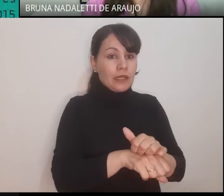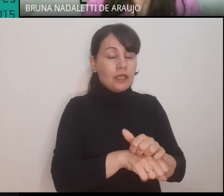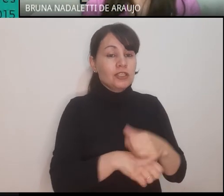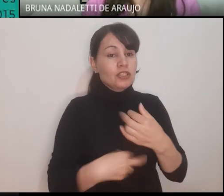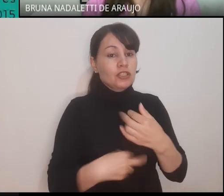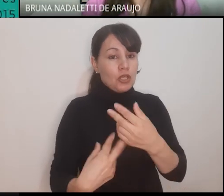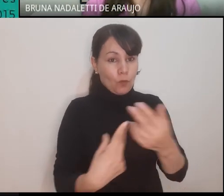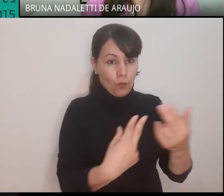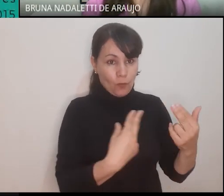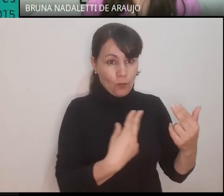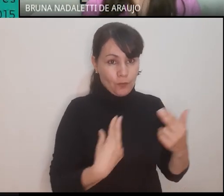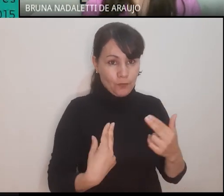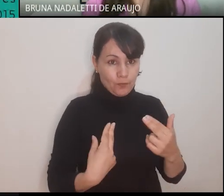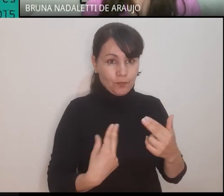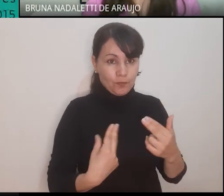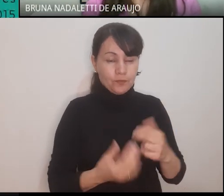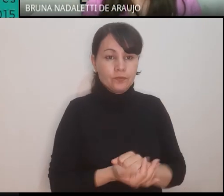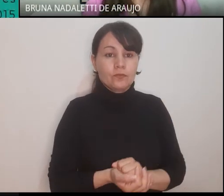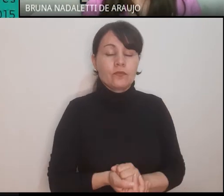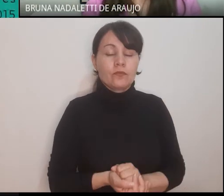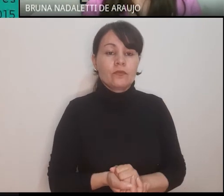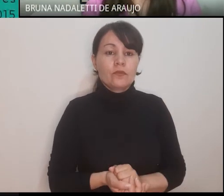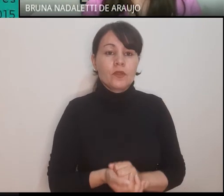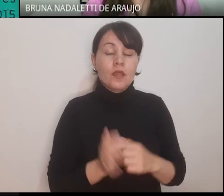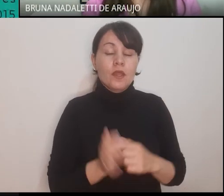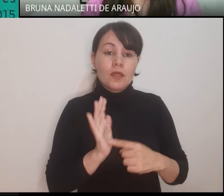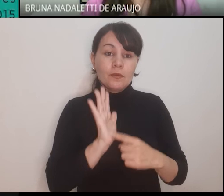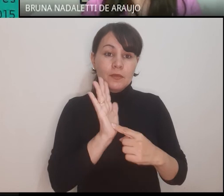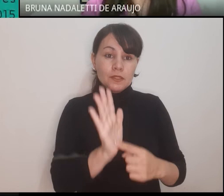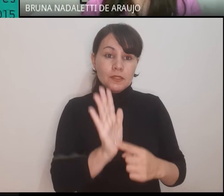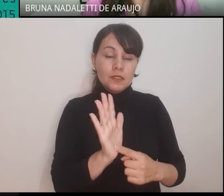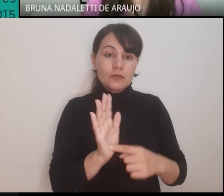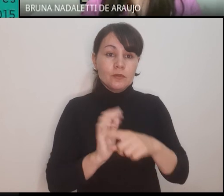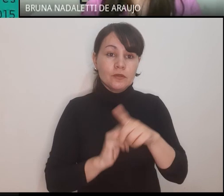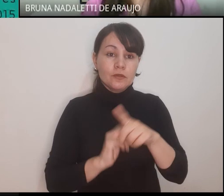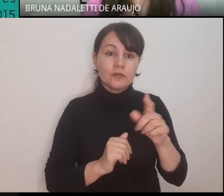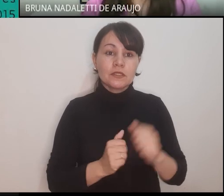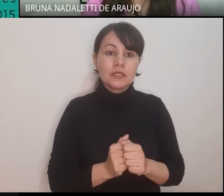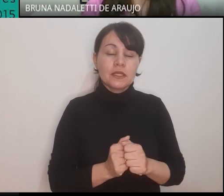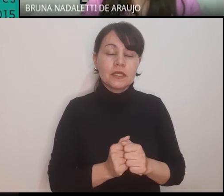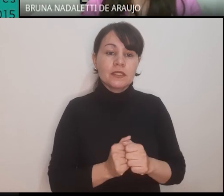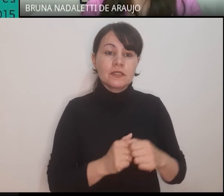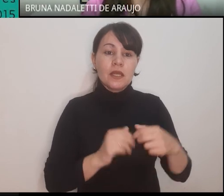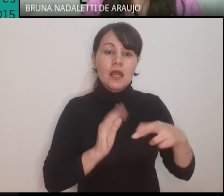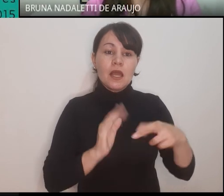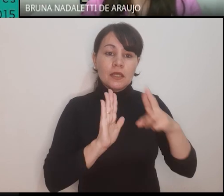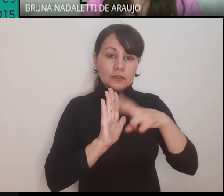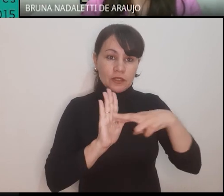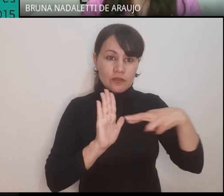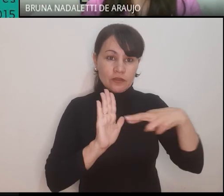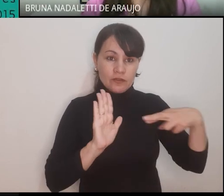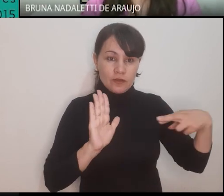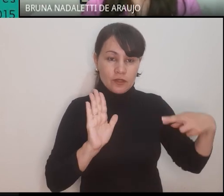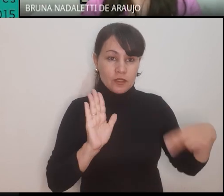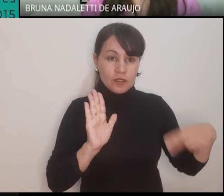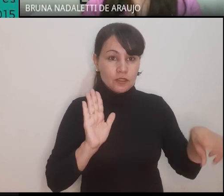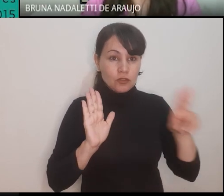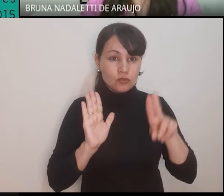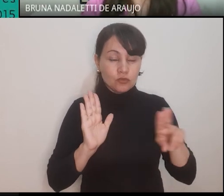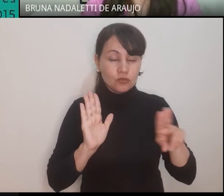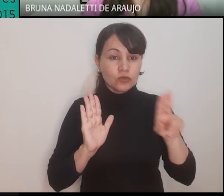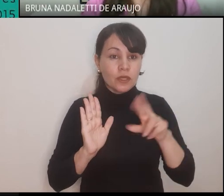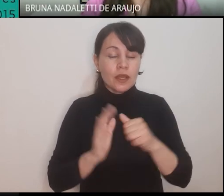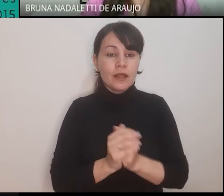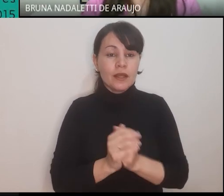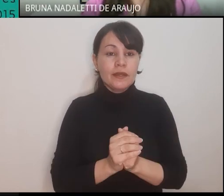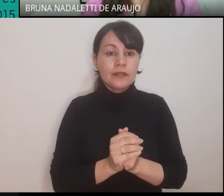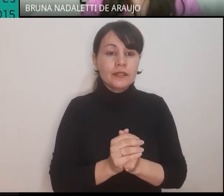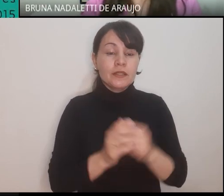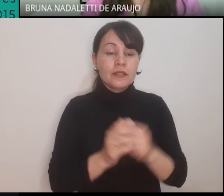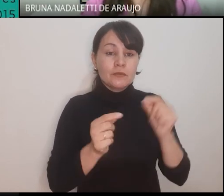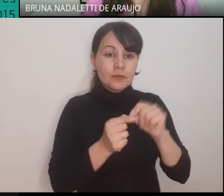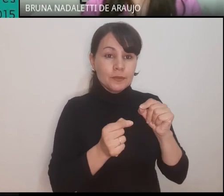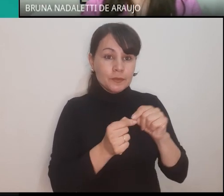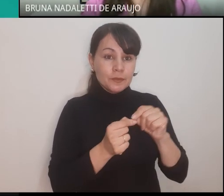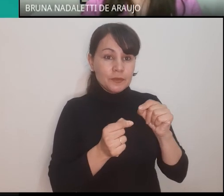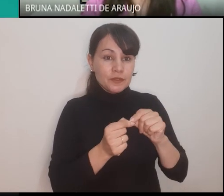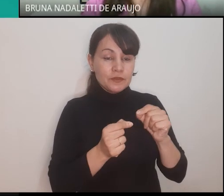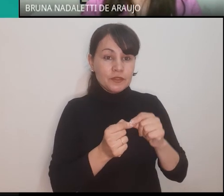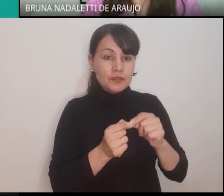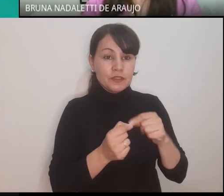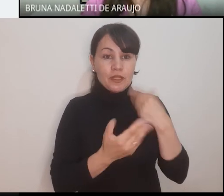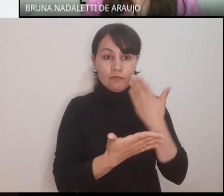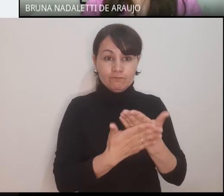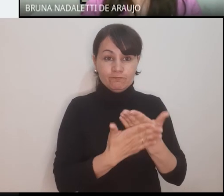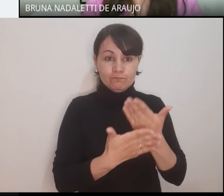mesma forma. Aqui apresento para vocês as referências que utilizei para elaborar a